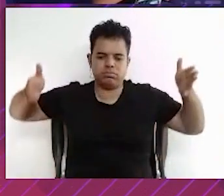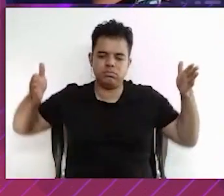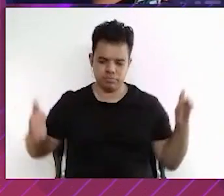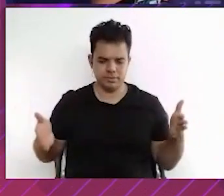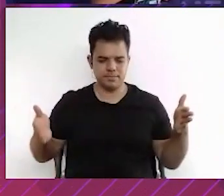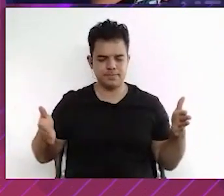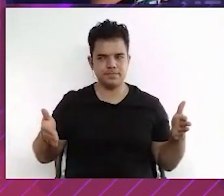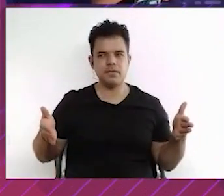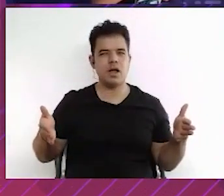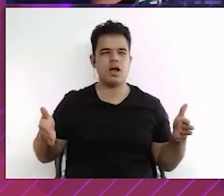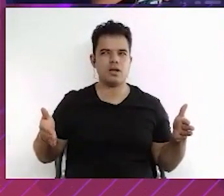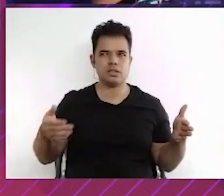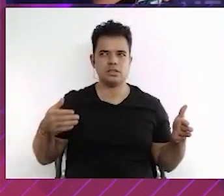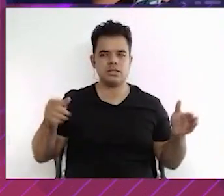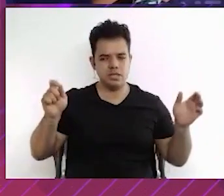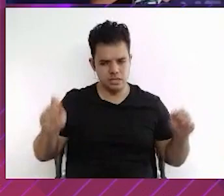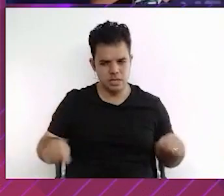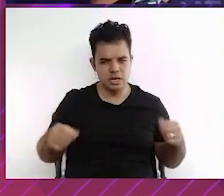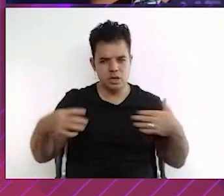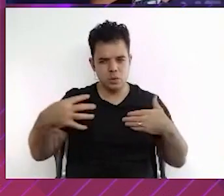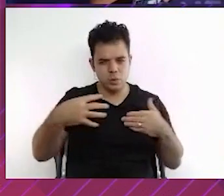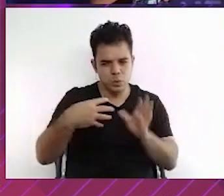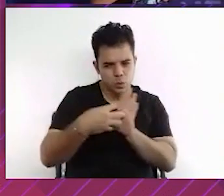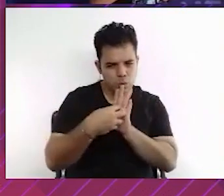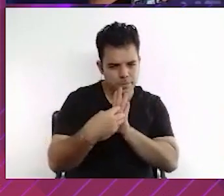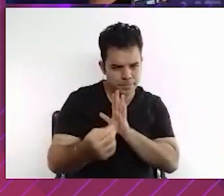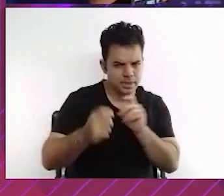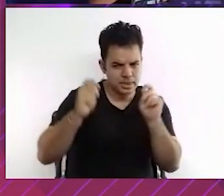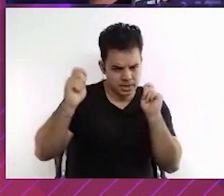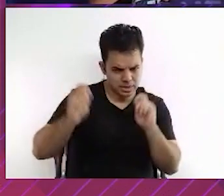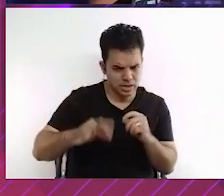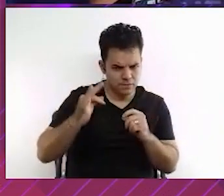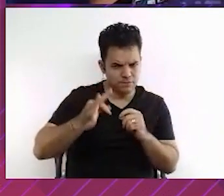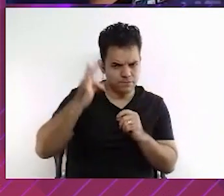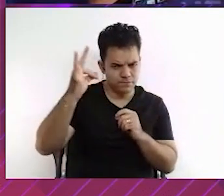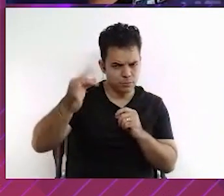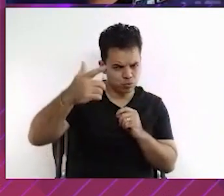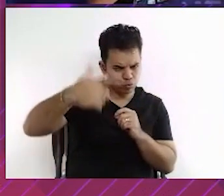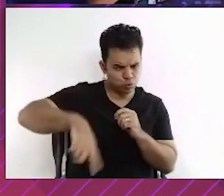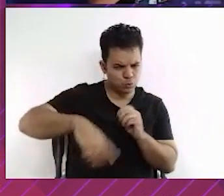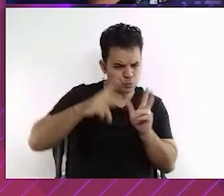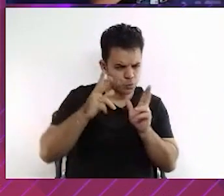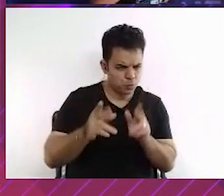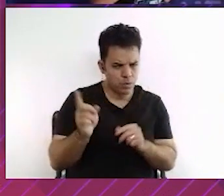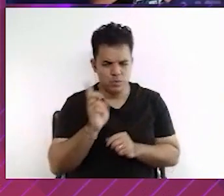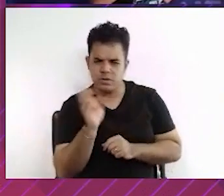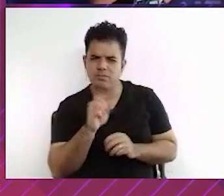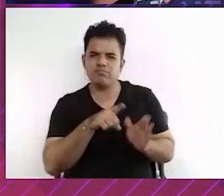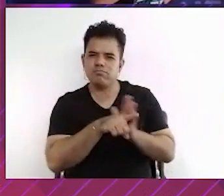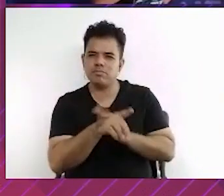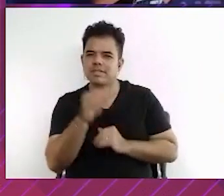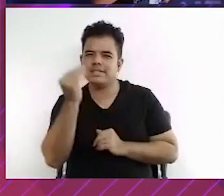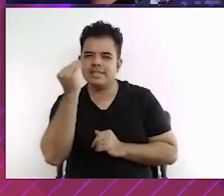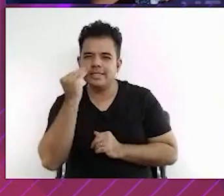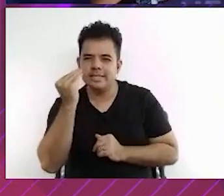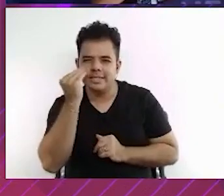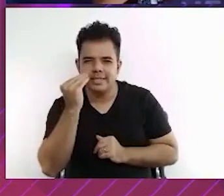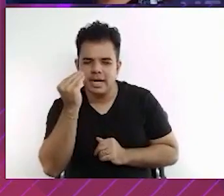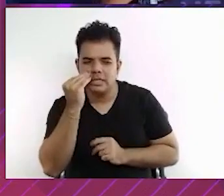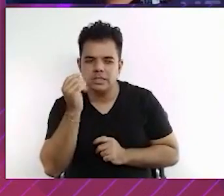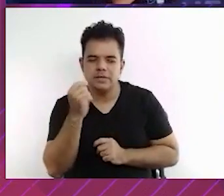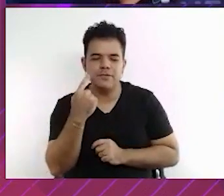previsão de demanda a partir da série temporal, se isso é possível, a gente verifica isso, a gente realiza testes de hipótese, por